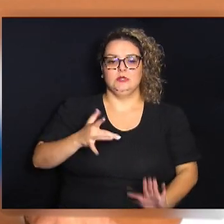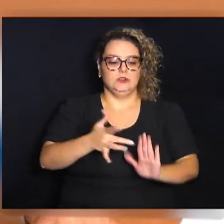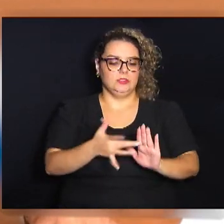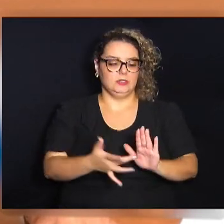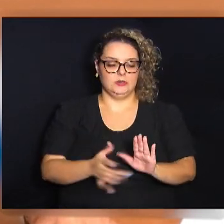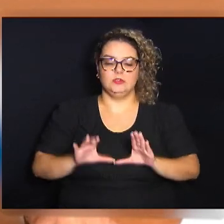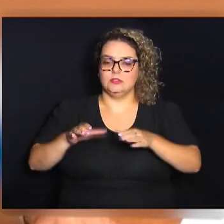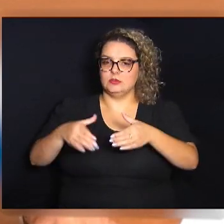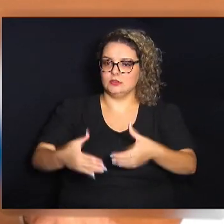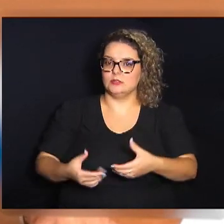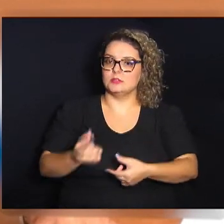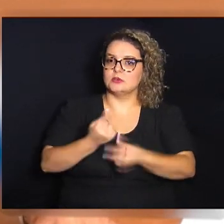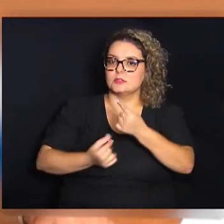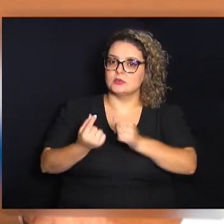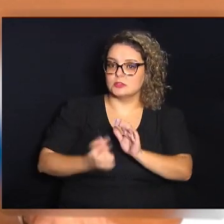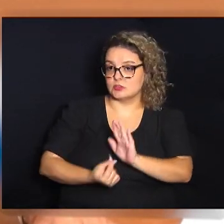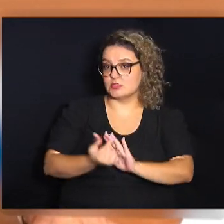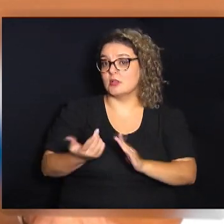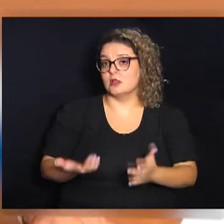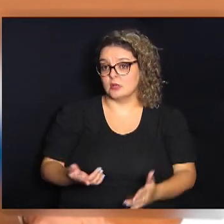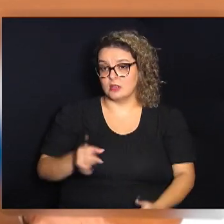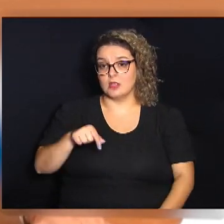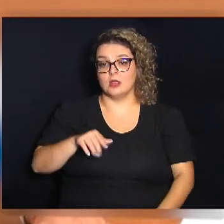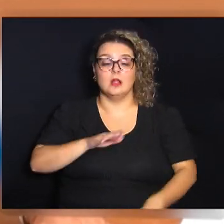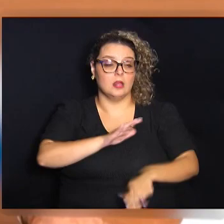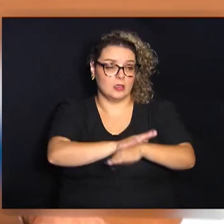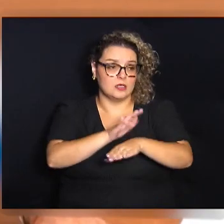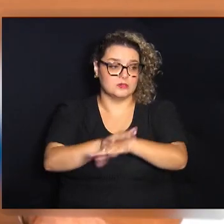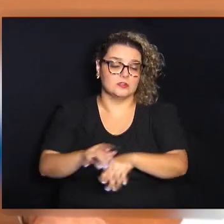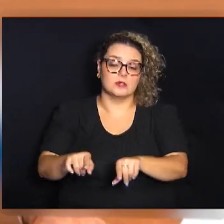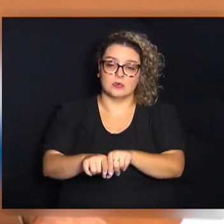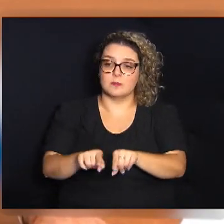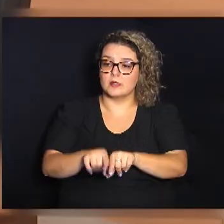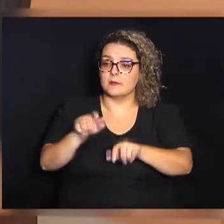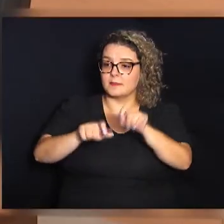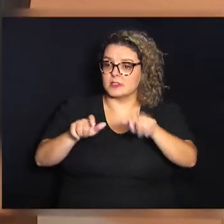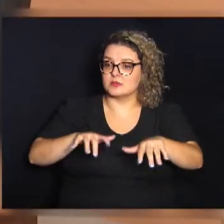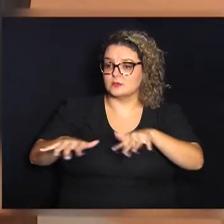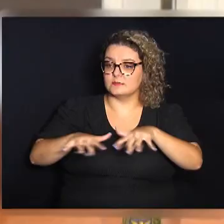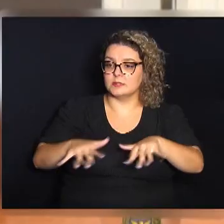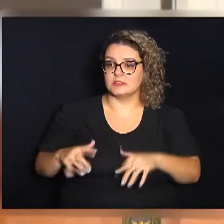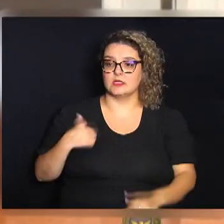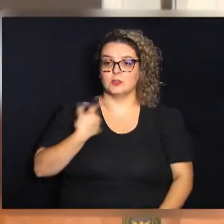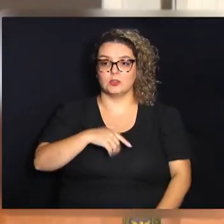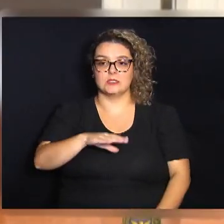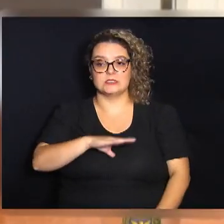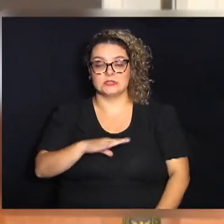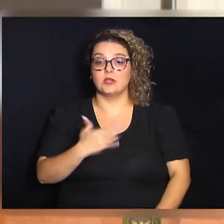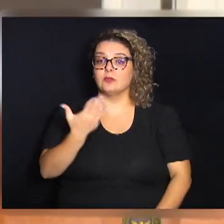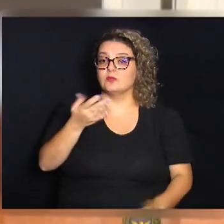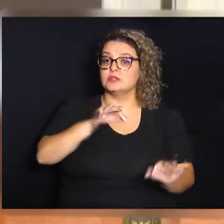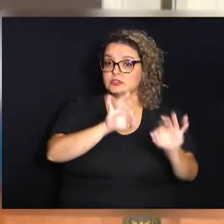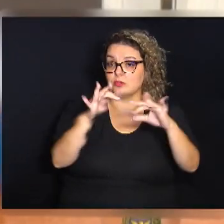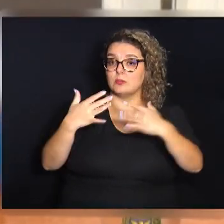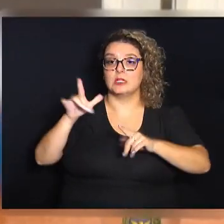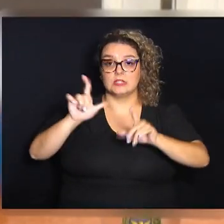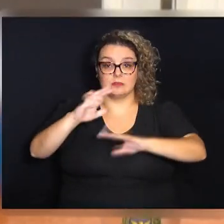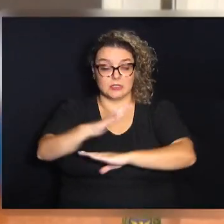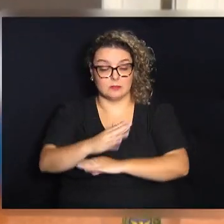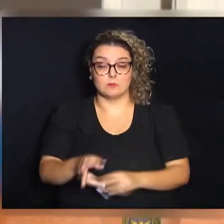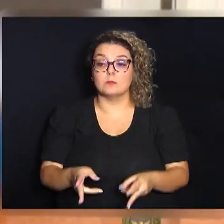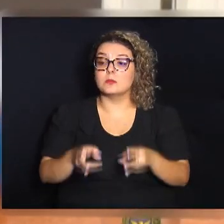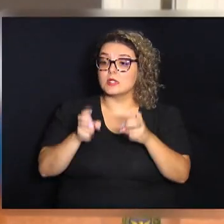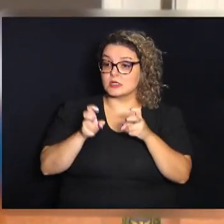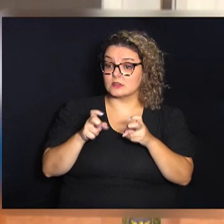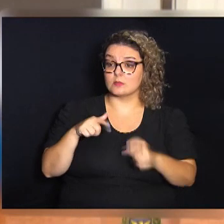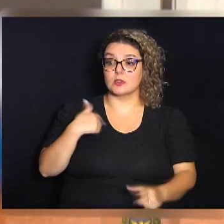comissão de Finanças e Orçamento, ela contribui muito aqui para o desenvolvimento da nossa cidade. Você que nos acompanha pela TV Câmara percebe que